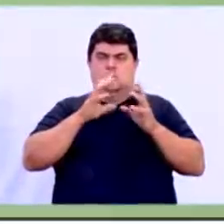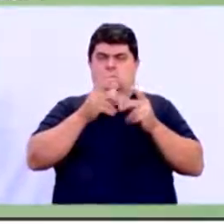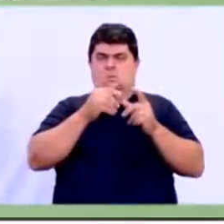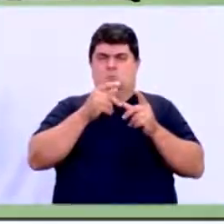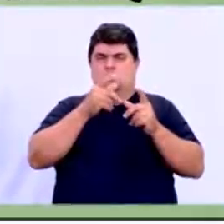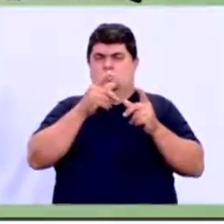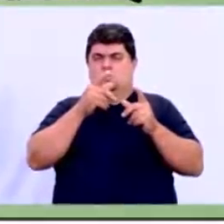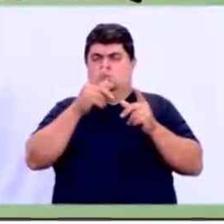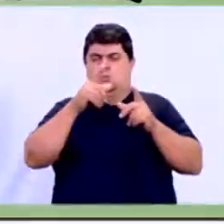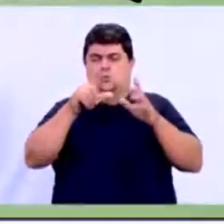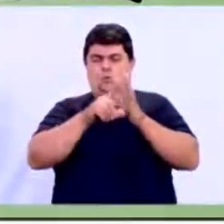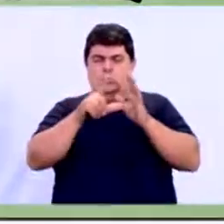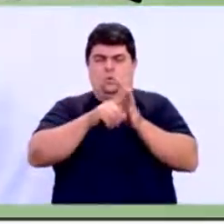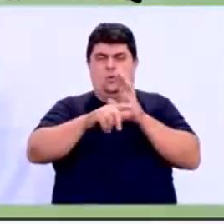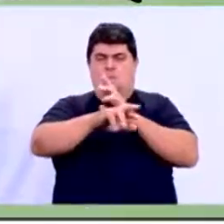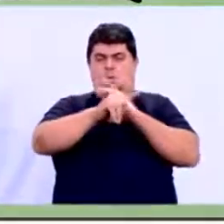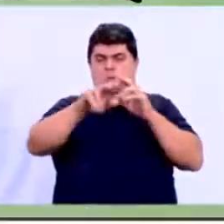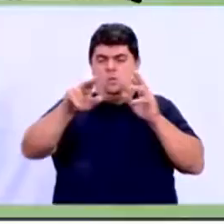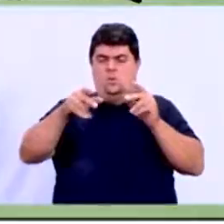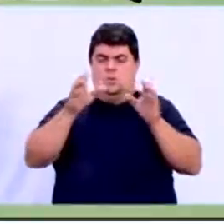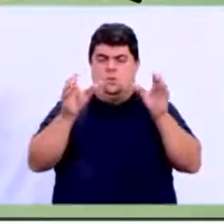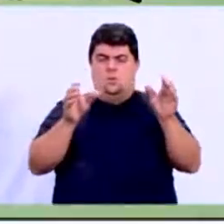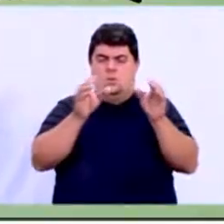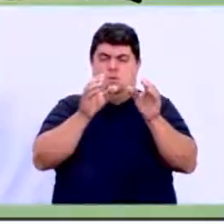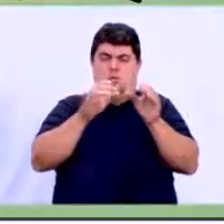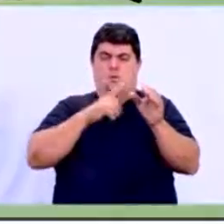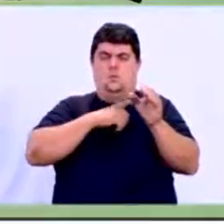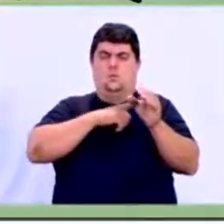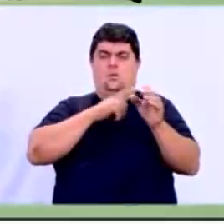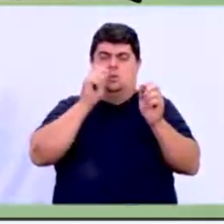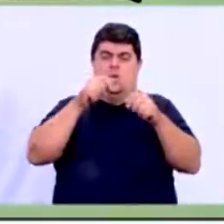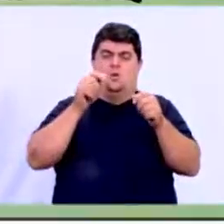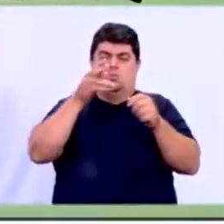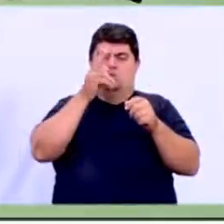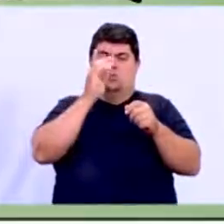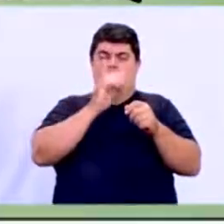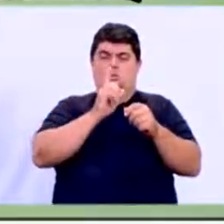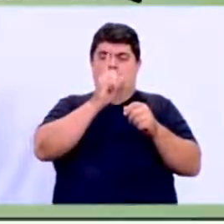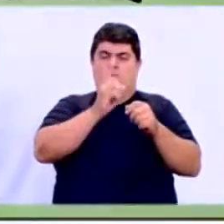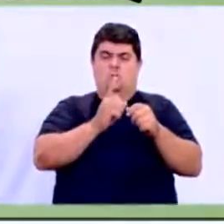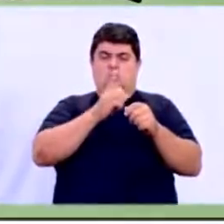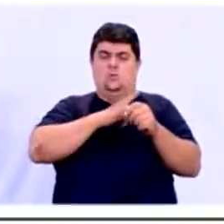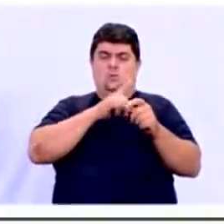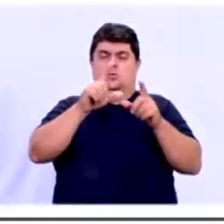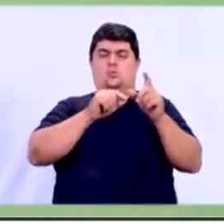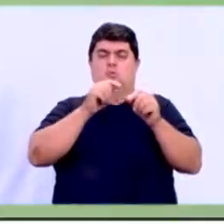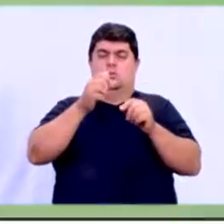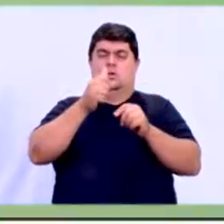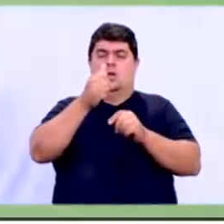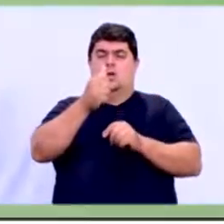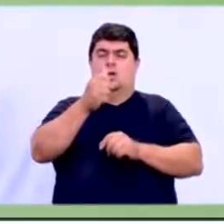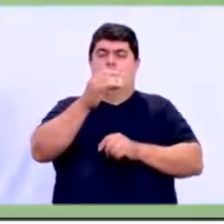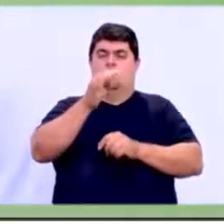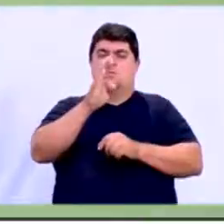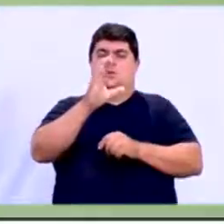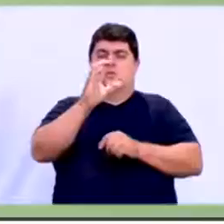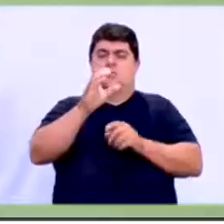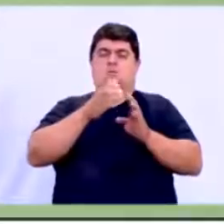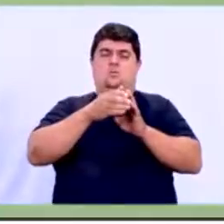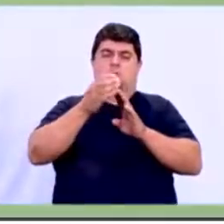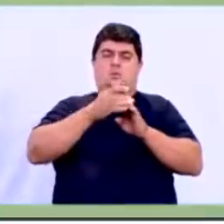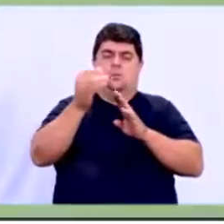população que fará parte da sua clientela, né? Vou trabalhar com a classe A, classe B, mulheres, homens,